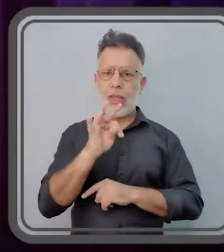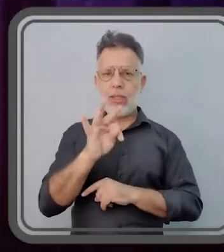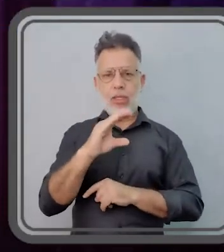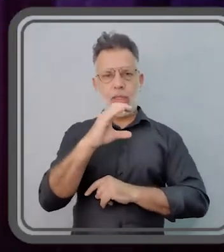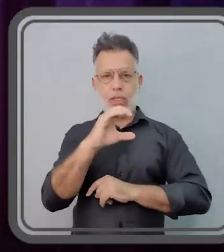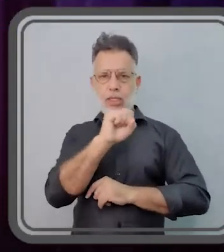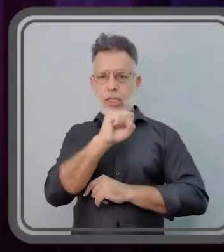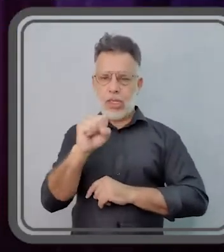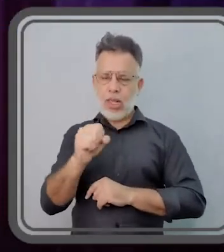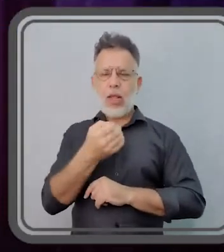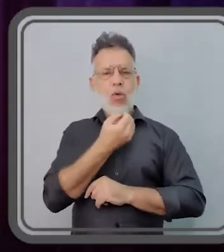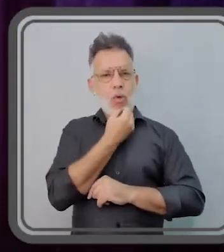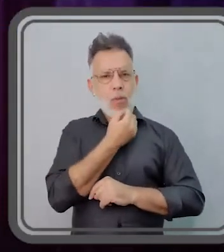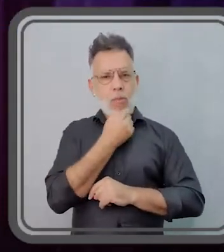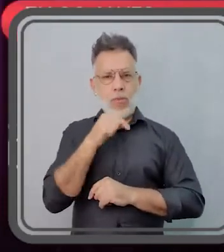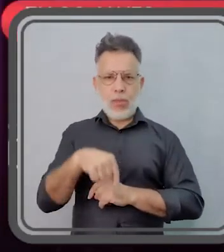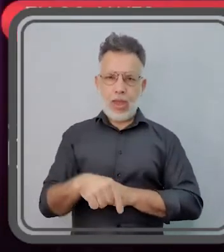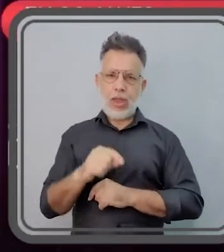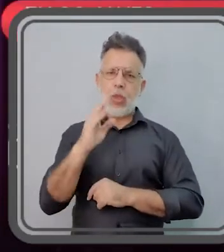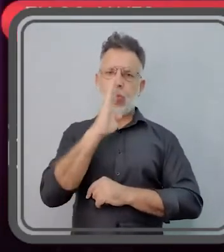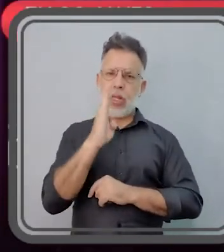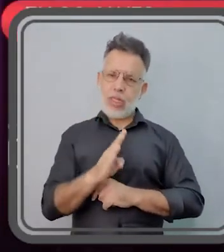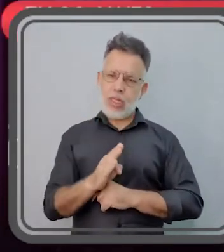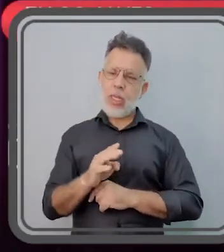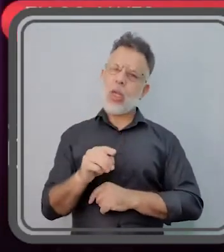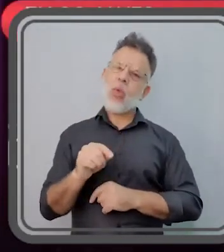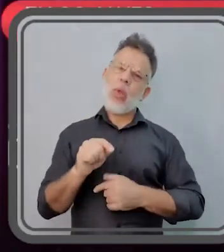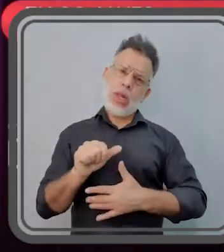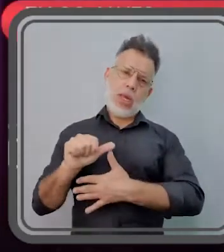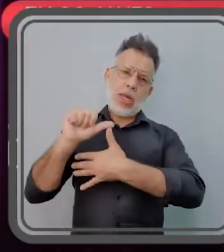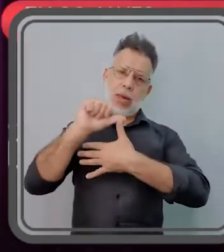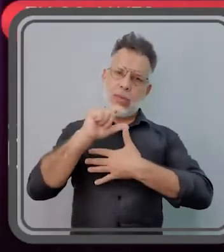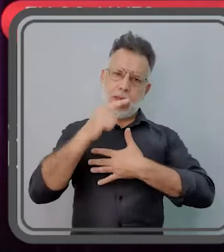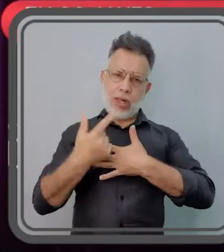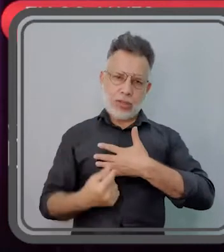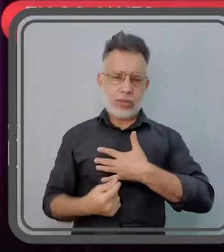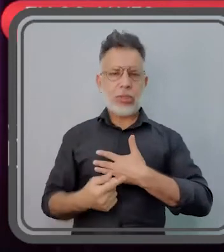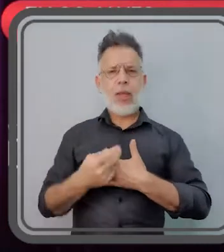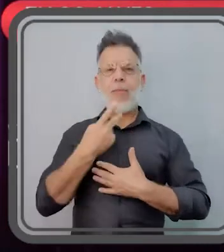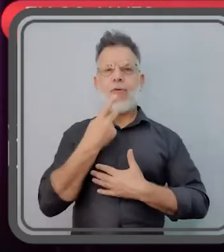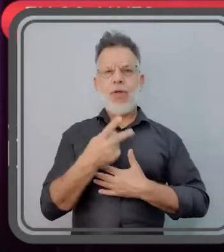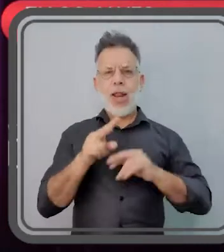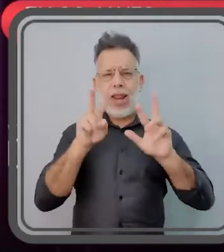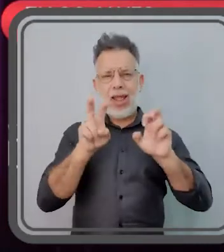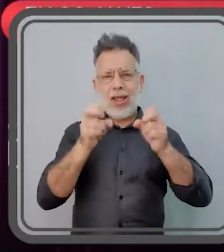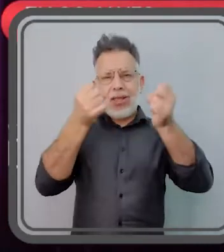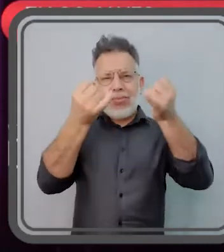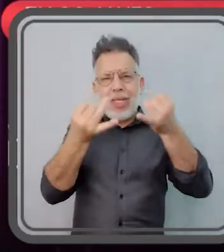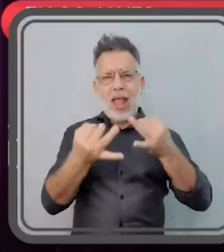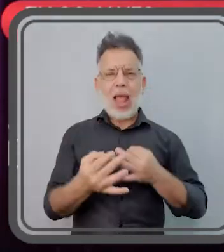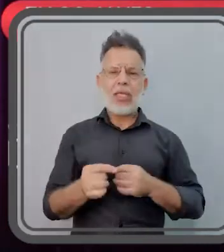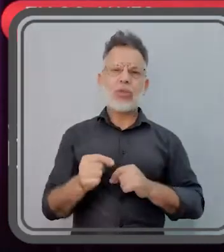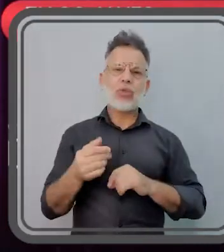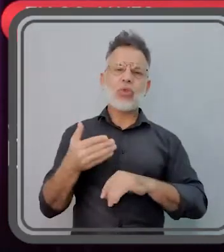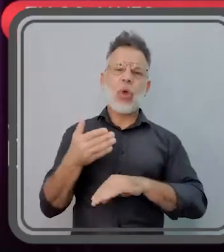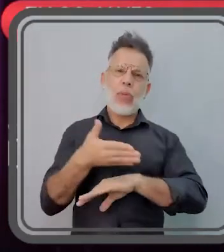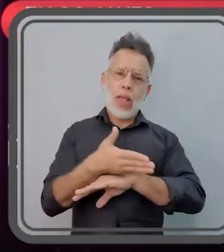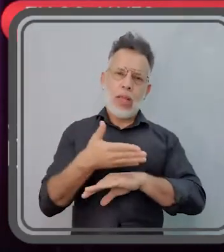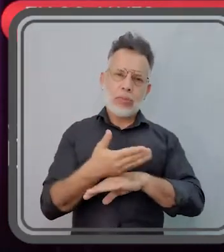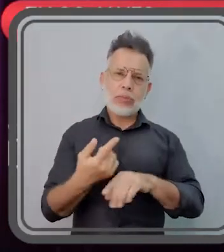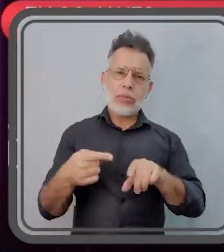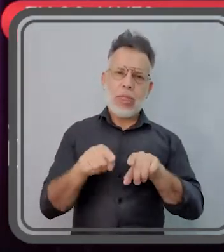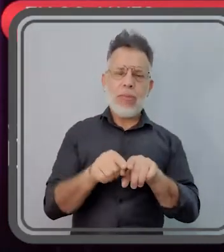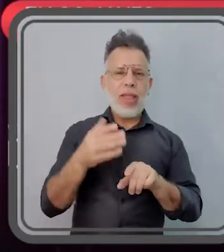Obviamente, aqui no Brasil e na América Latina, não? Para falar pouco, explicar para participantes, para